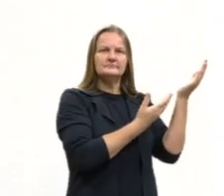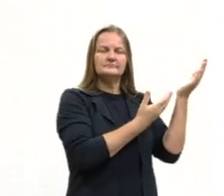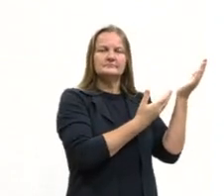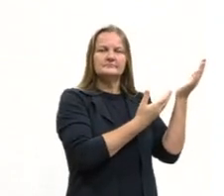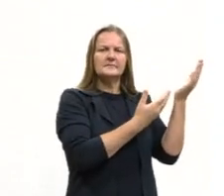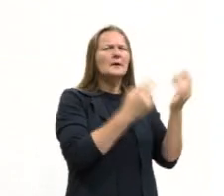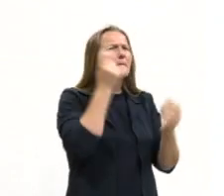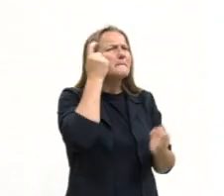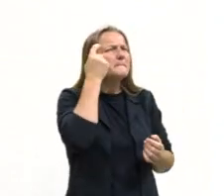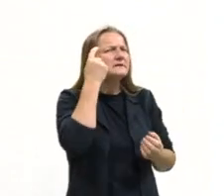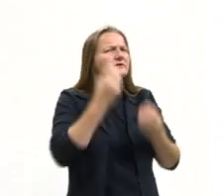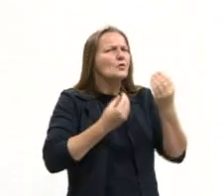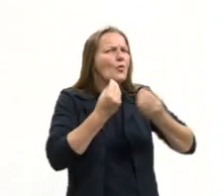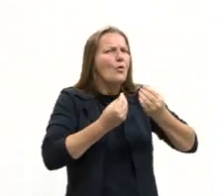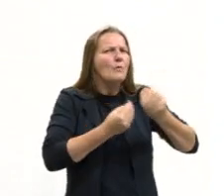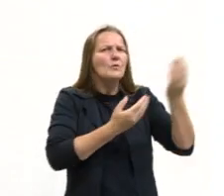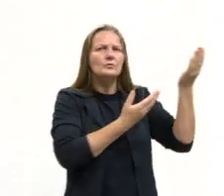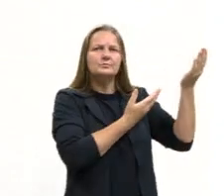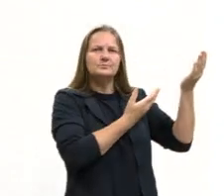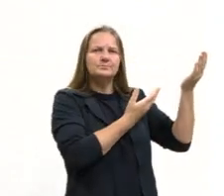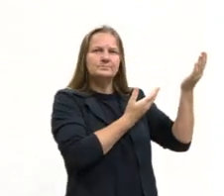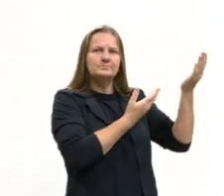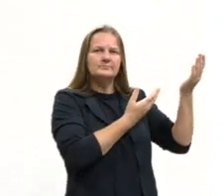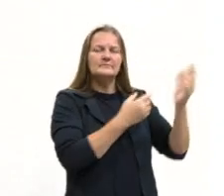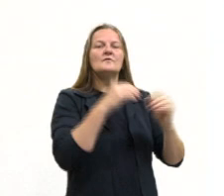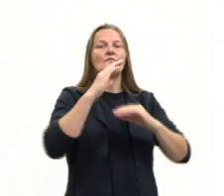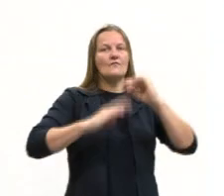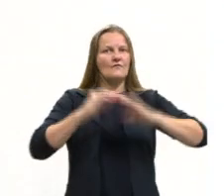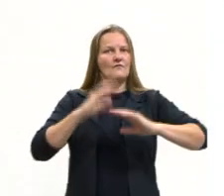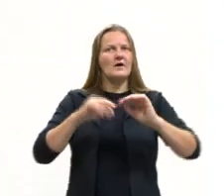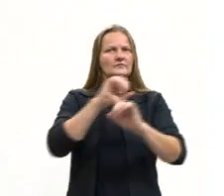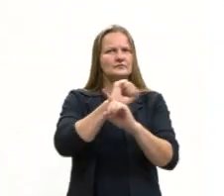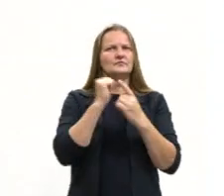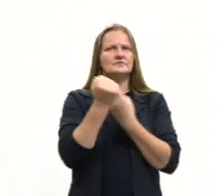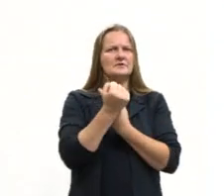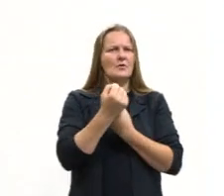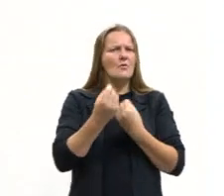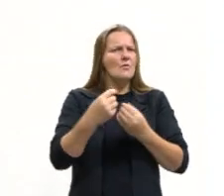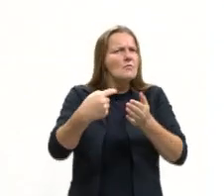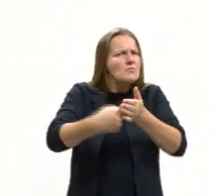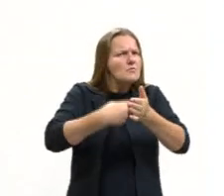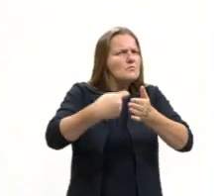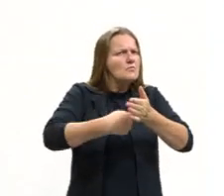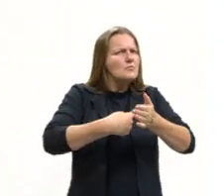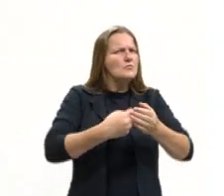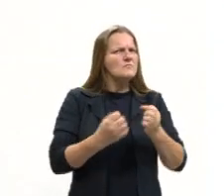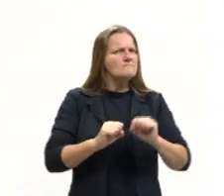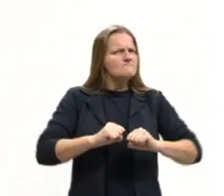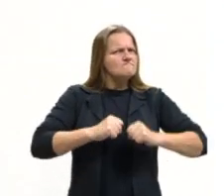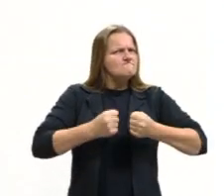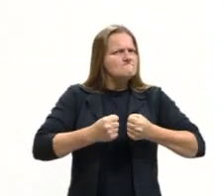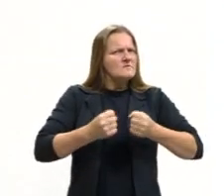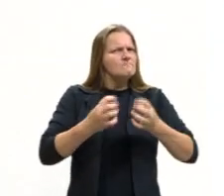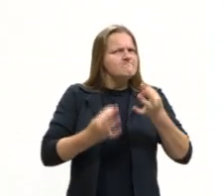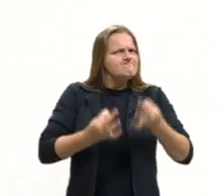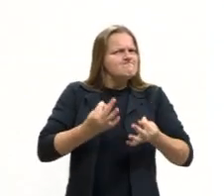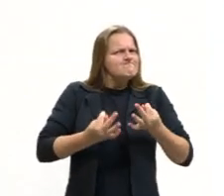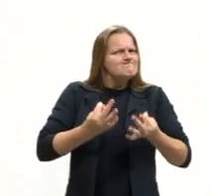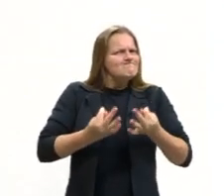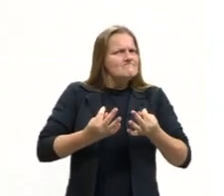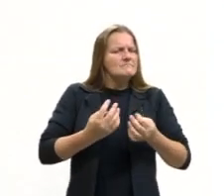gente e pensando como os diferentes fatos sociais e como o questionamento tensionamento dos fatos